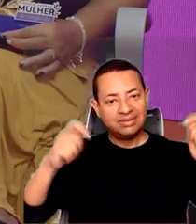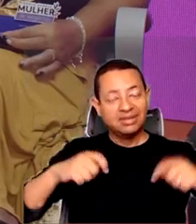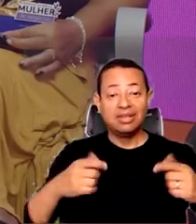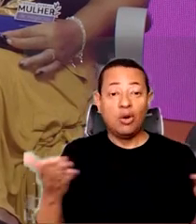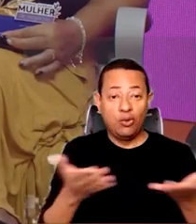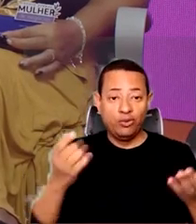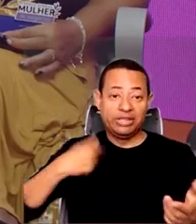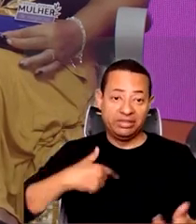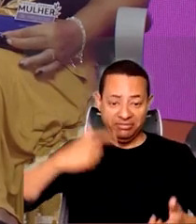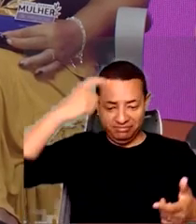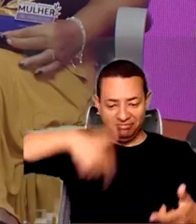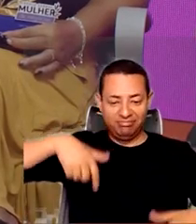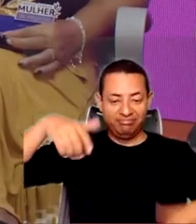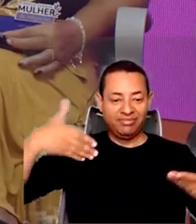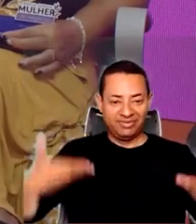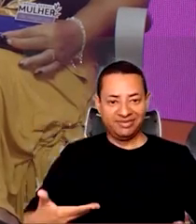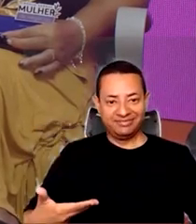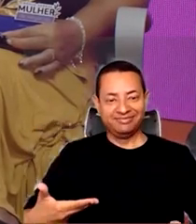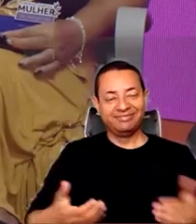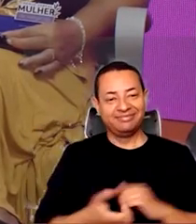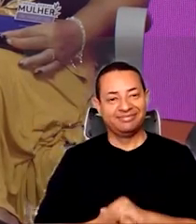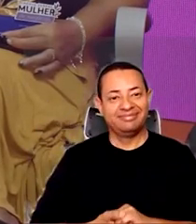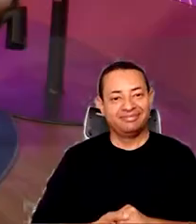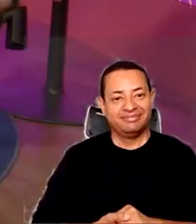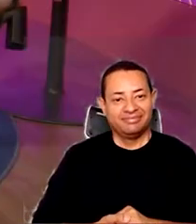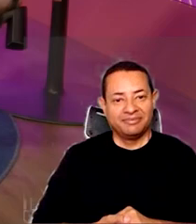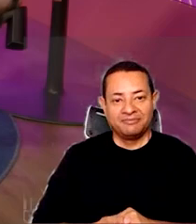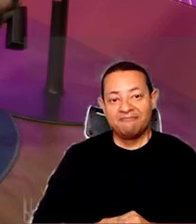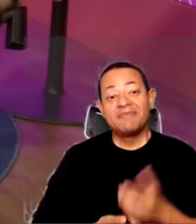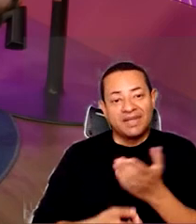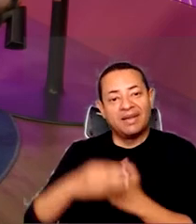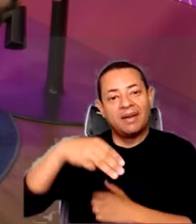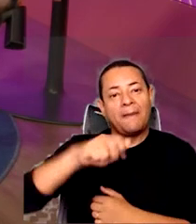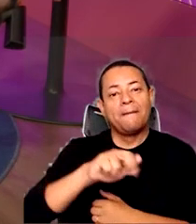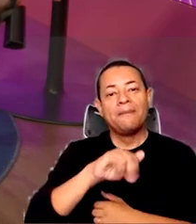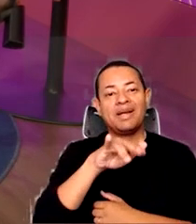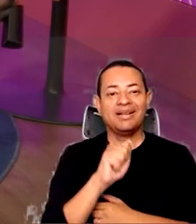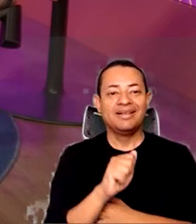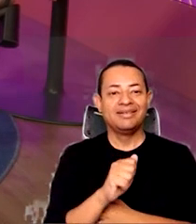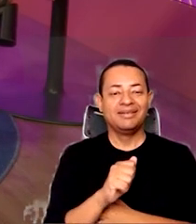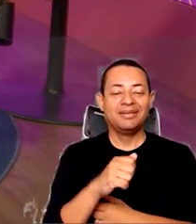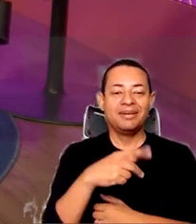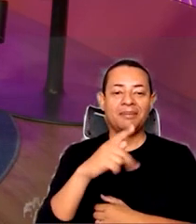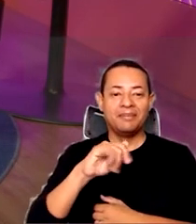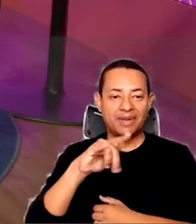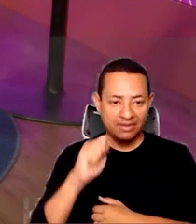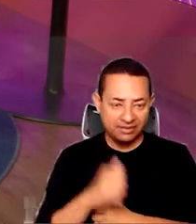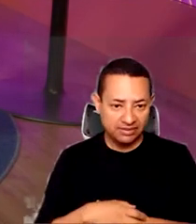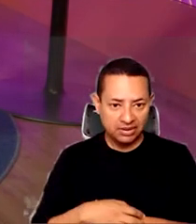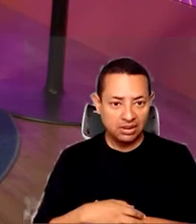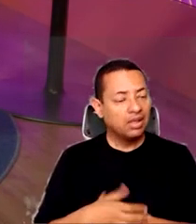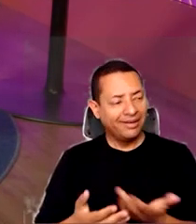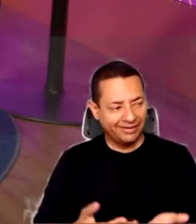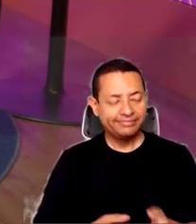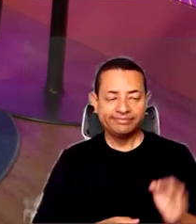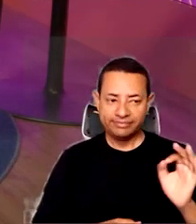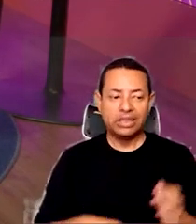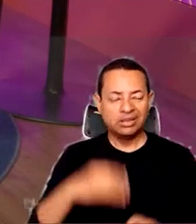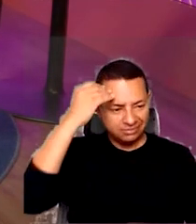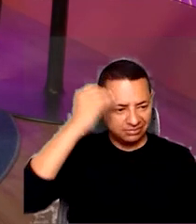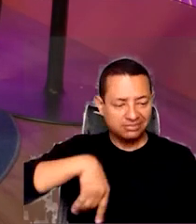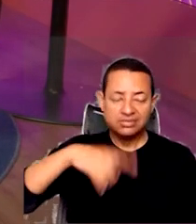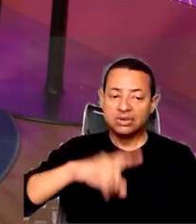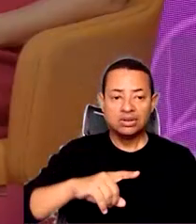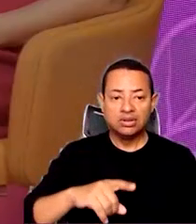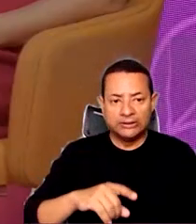tanto é que eu estou aqui muito bom e você Maria Paula não desistir mesmo né